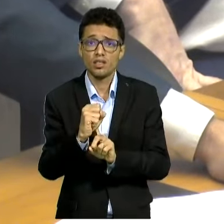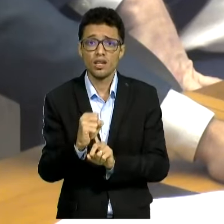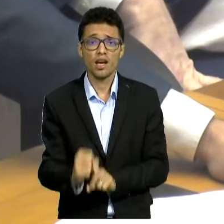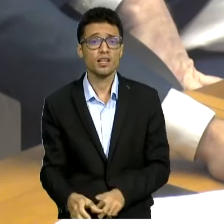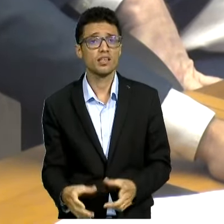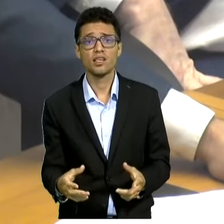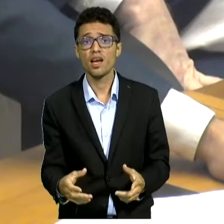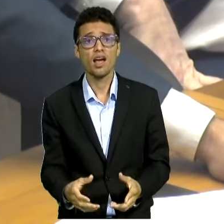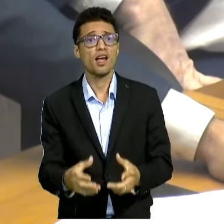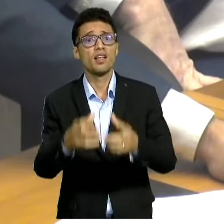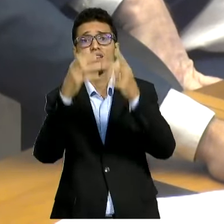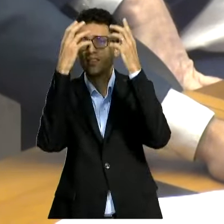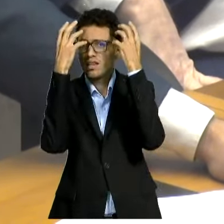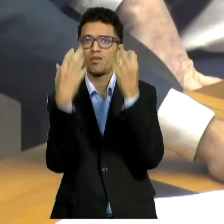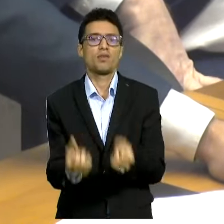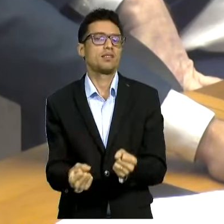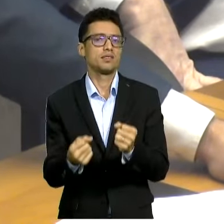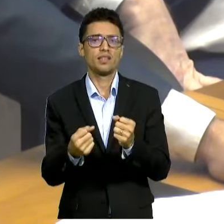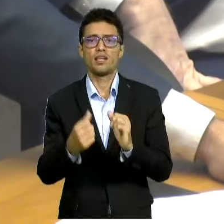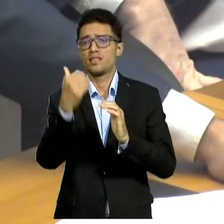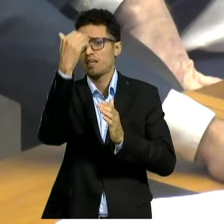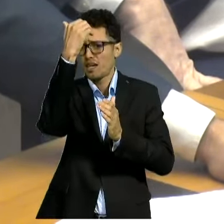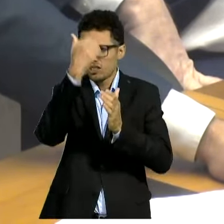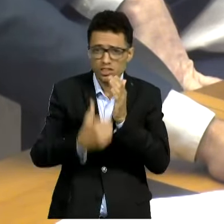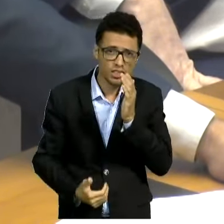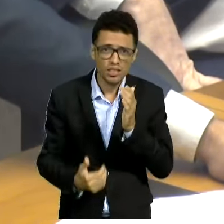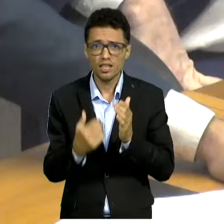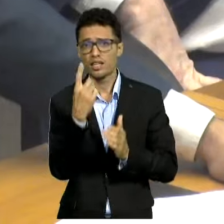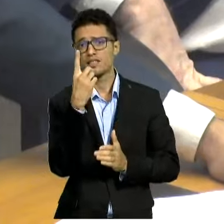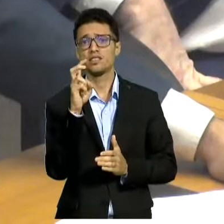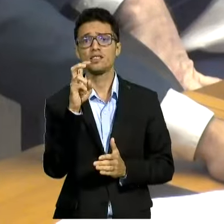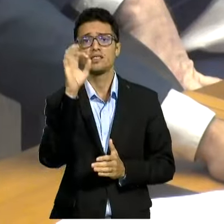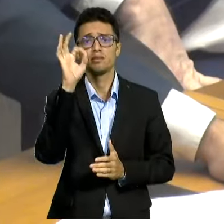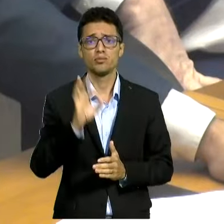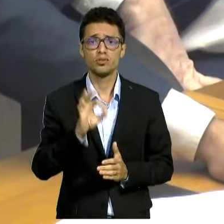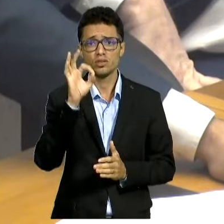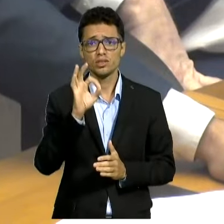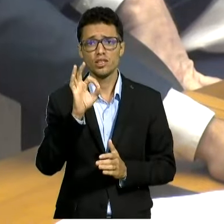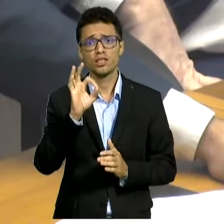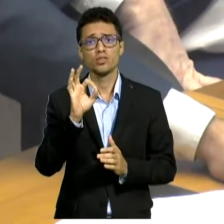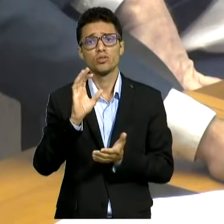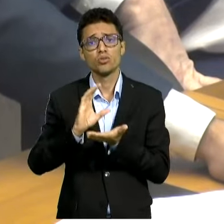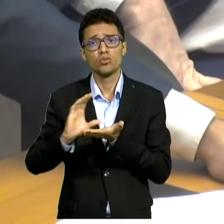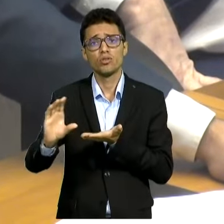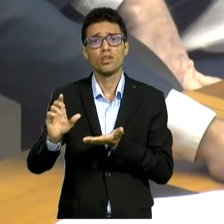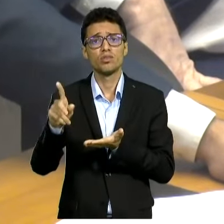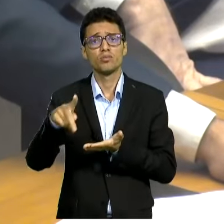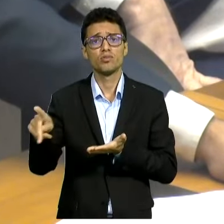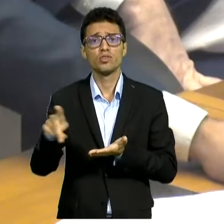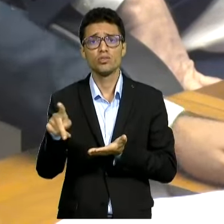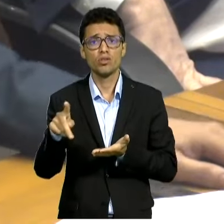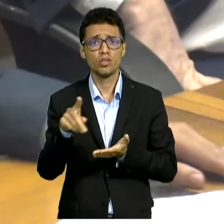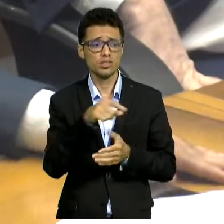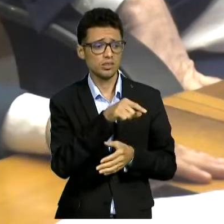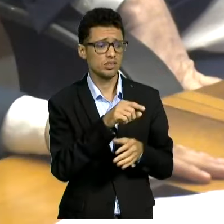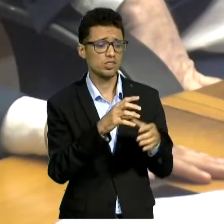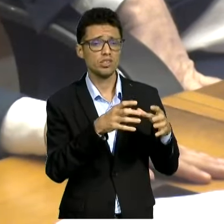com a retirada de 15% do valor do Fundef, dos professores, para pagar advogados que mal trabalharam na